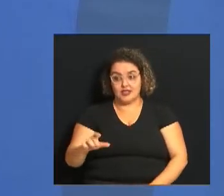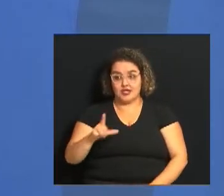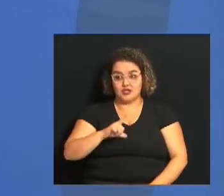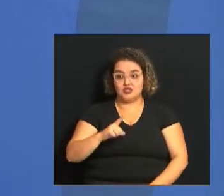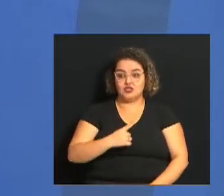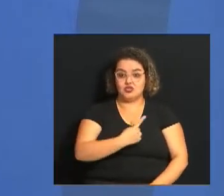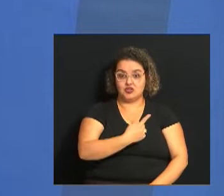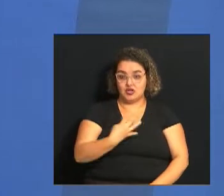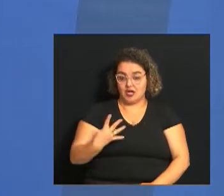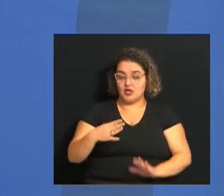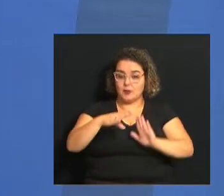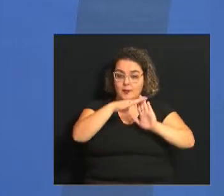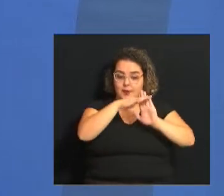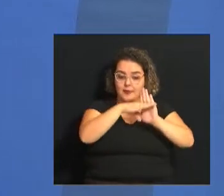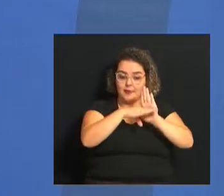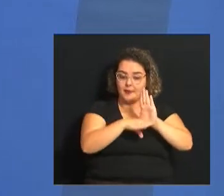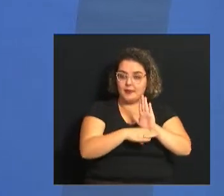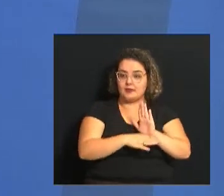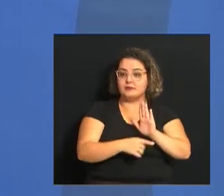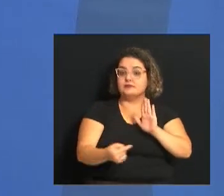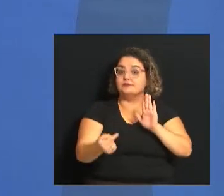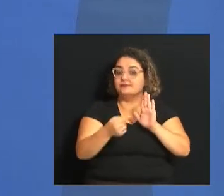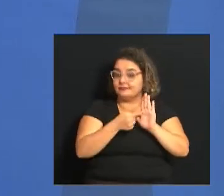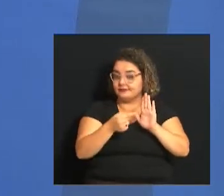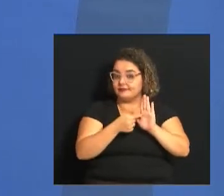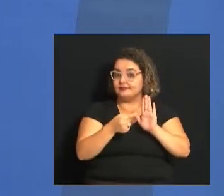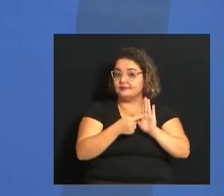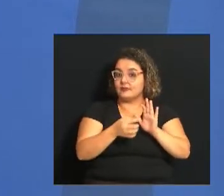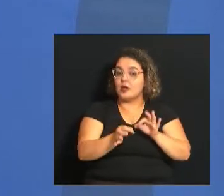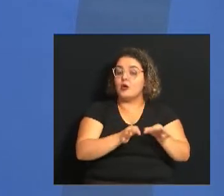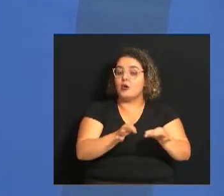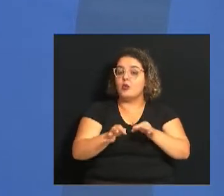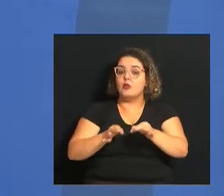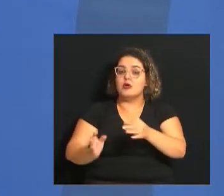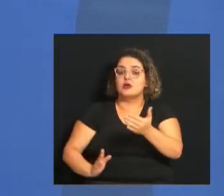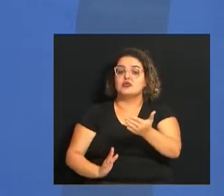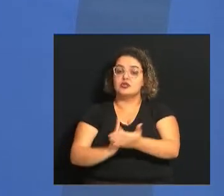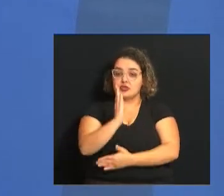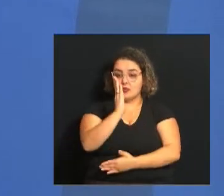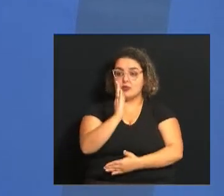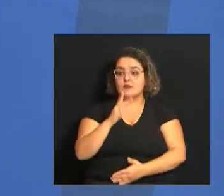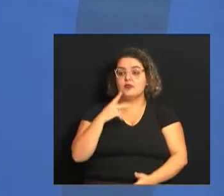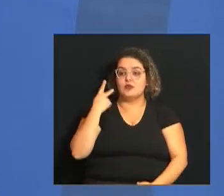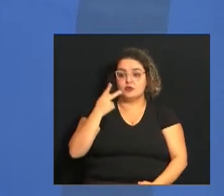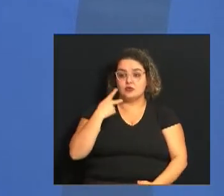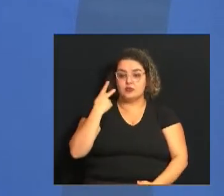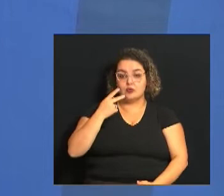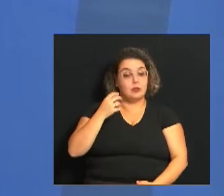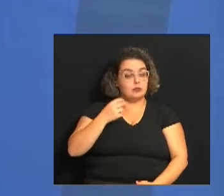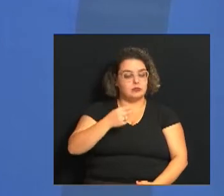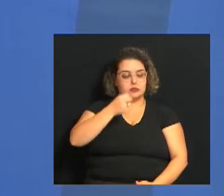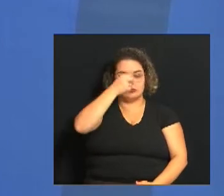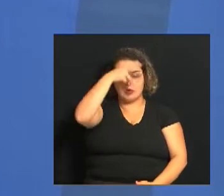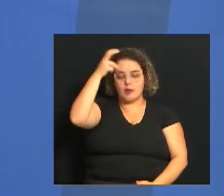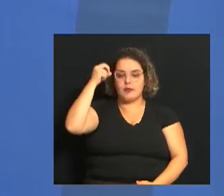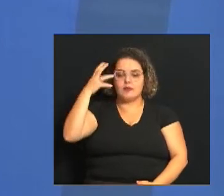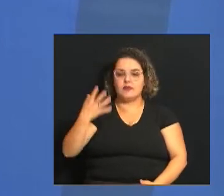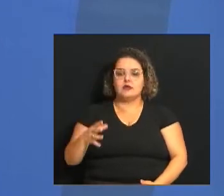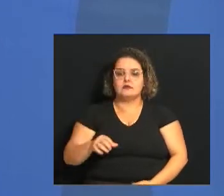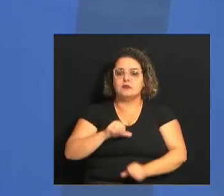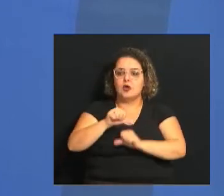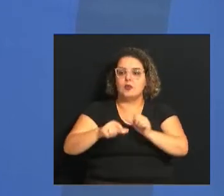14 itens na pauta. Um deles é o projeto que foi aprovado de autoria do prefeito, que altera a Lei